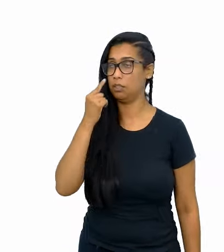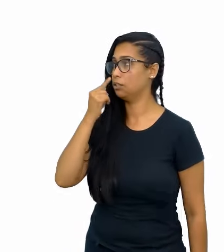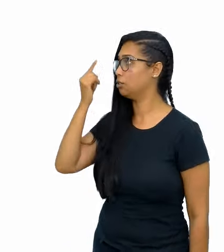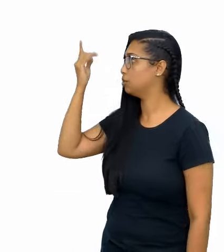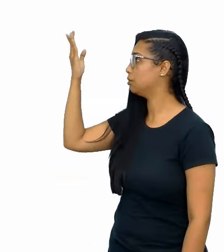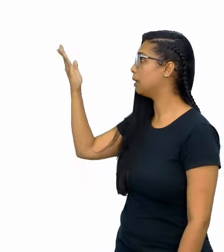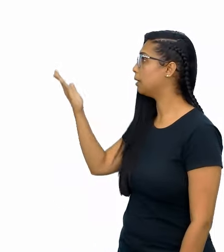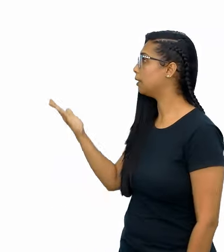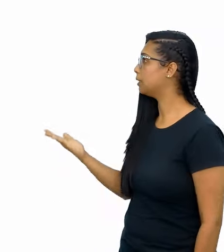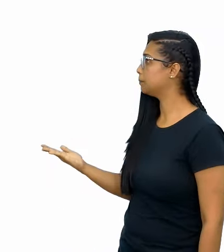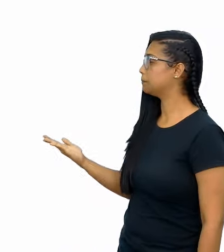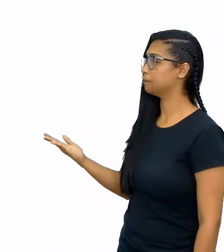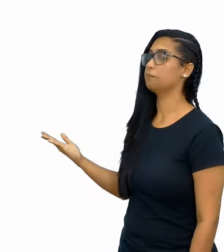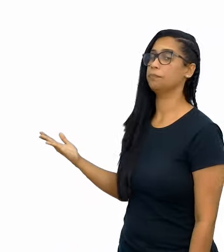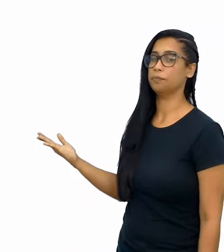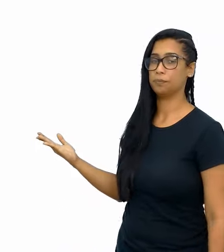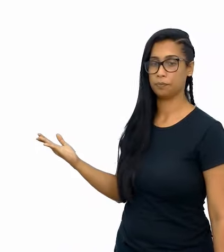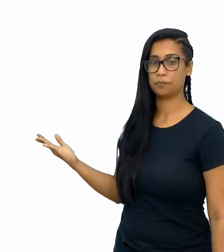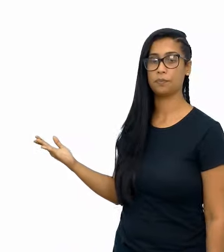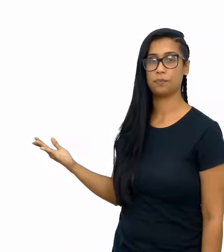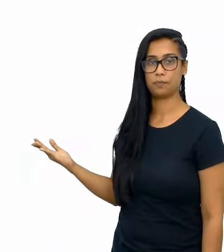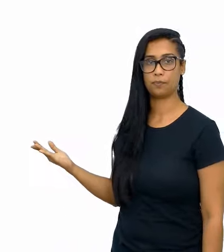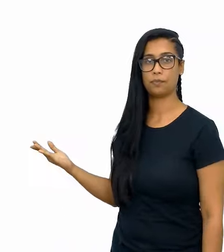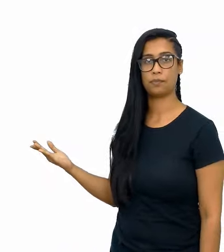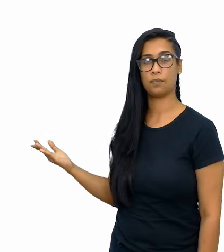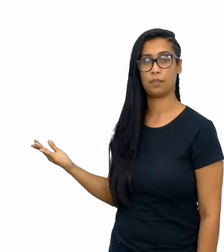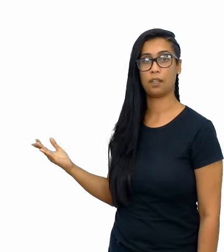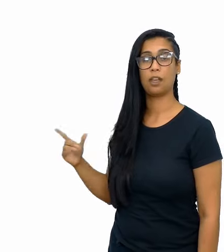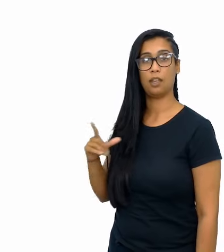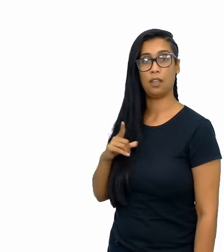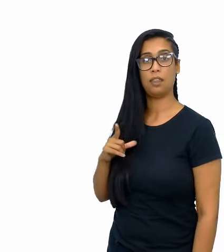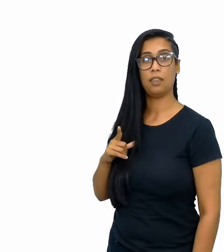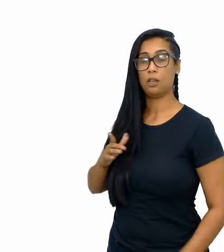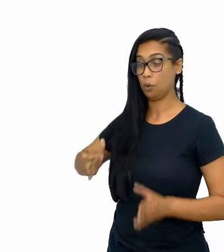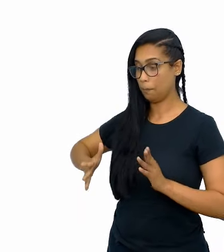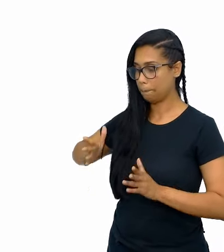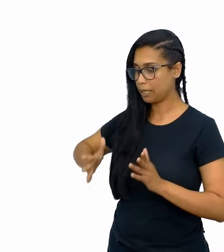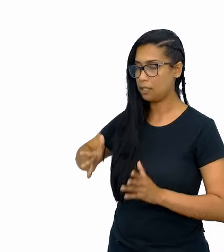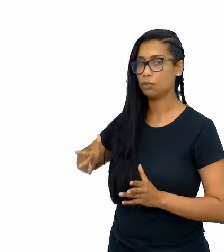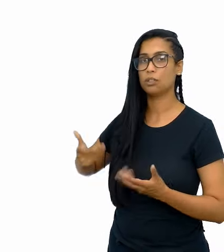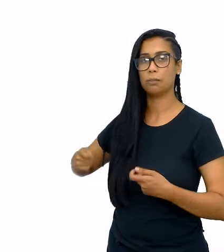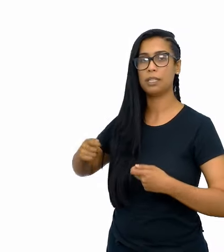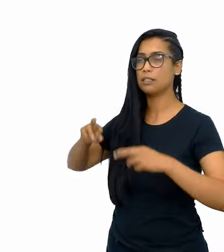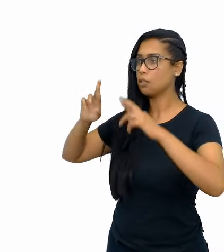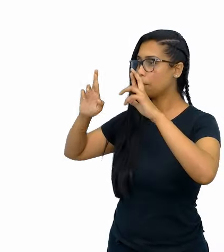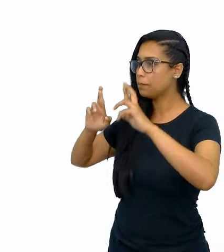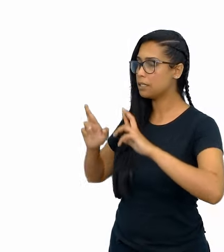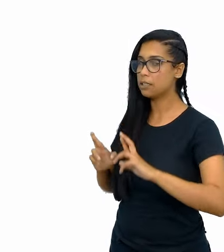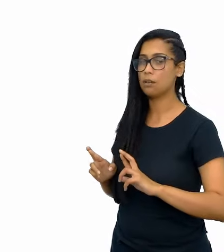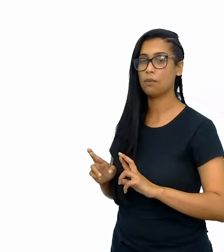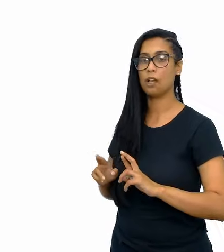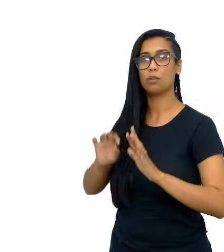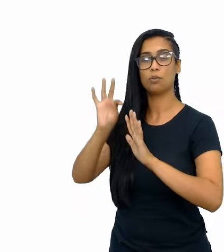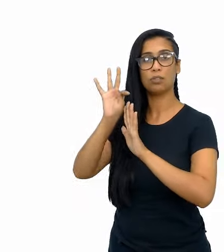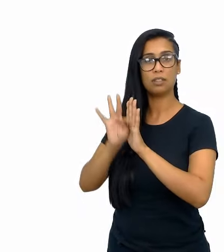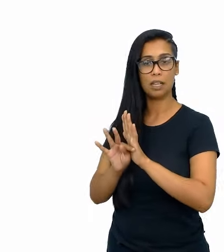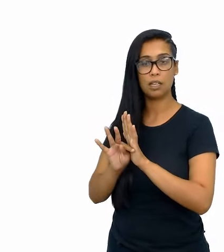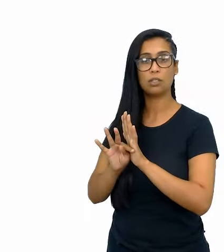né, é chegado o momento em que é preciso analisar se a elaboração